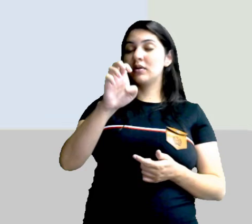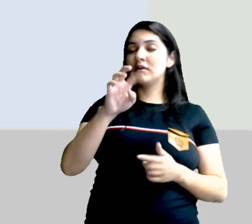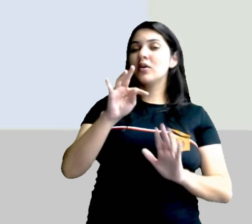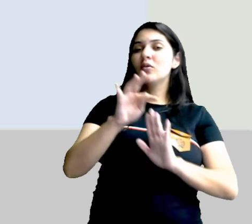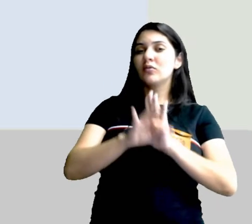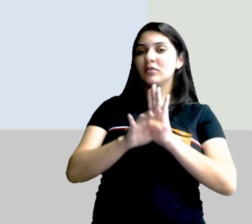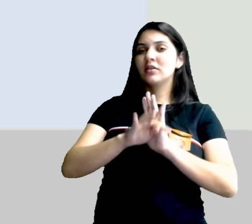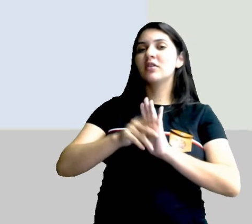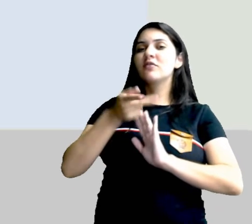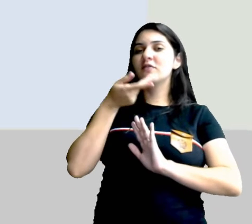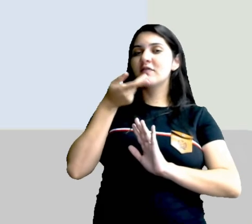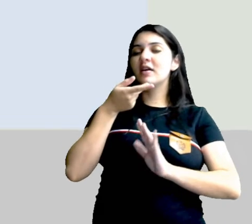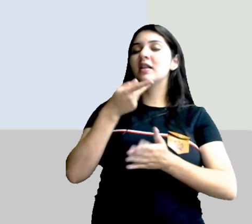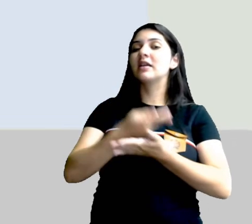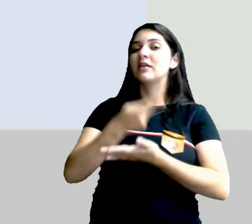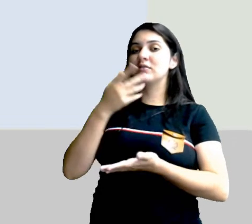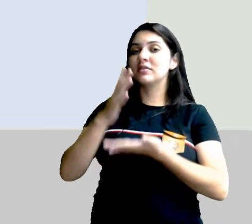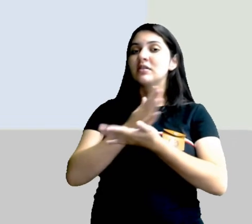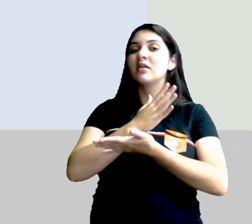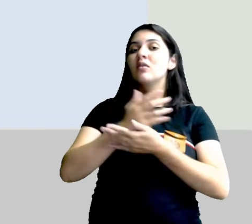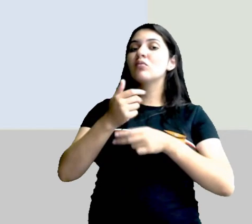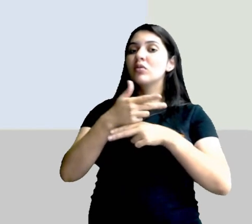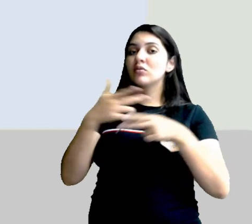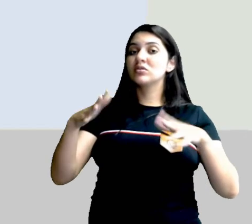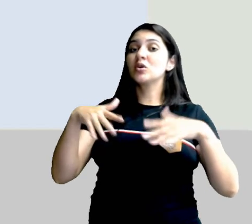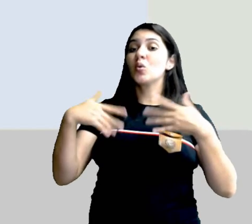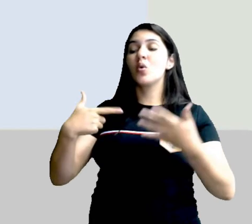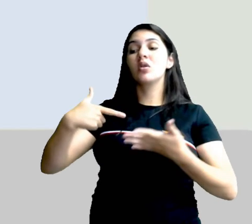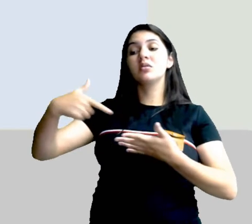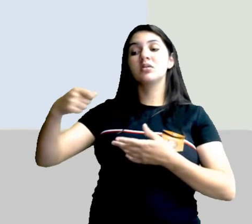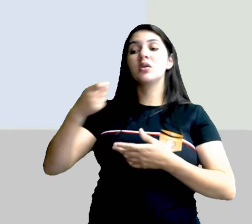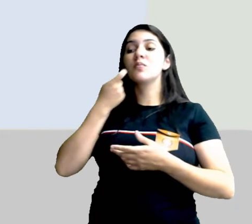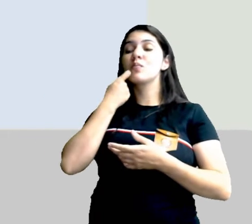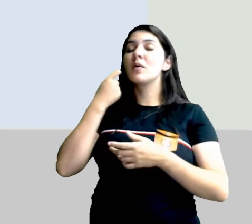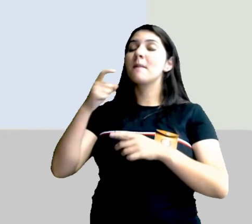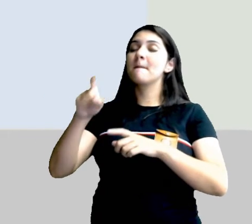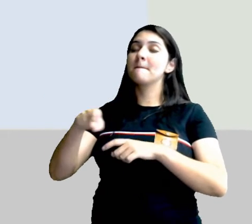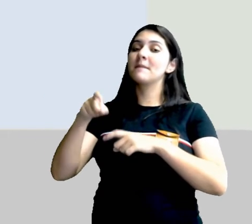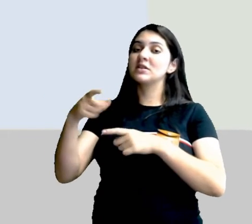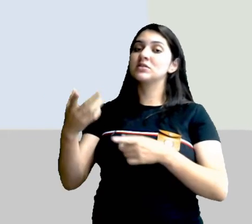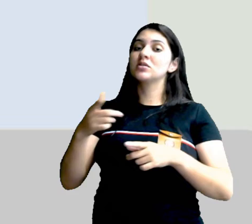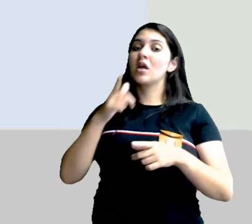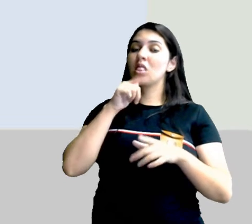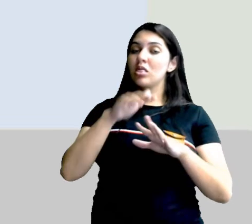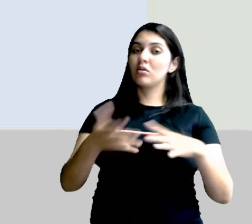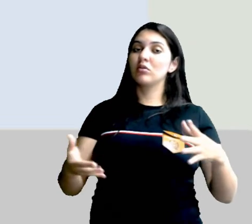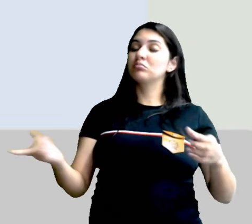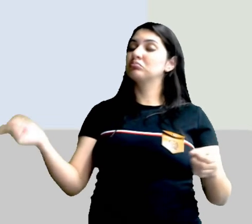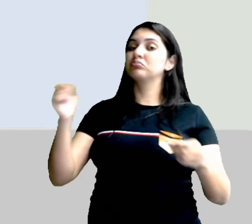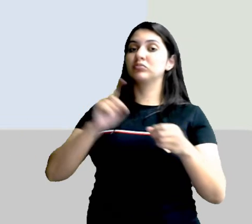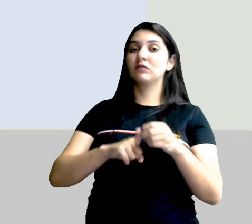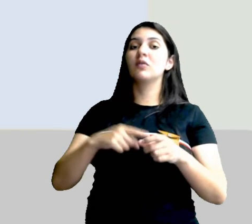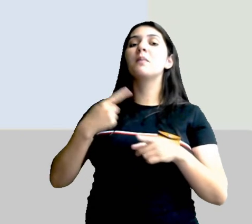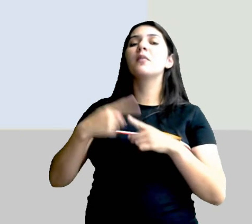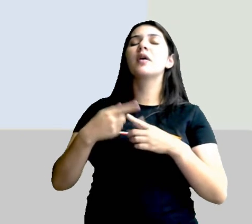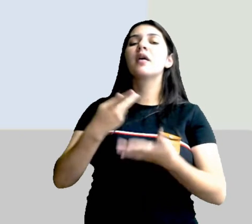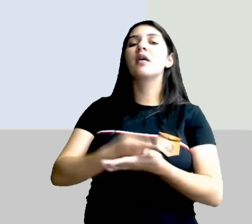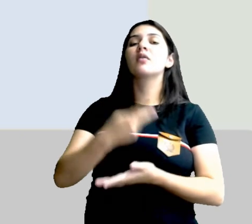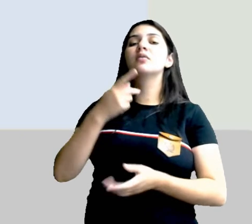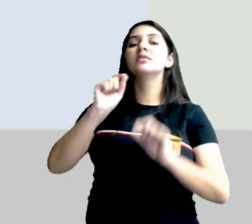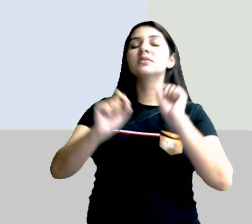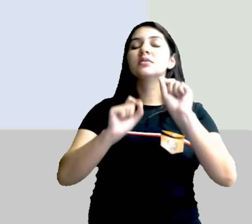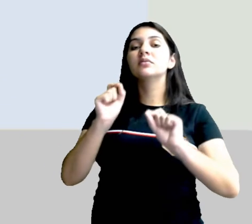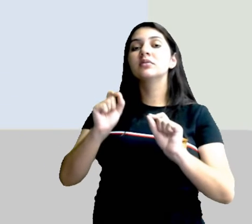aconteceu alguma coisa quando ele saiu para pescar, para caçar e não voltou, porque aconteceu uma tragédia.